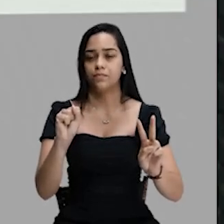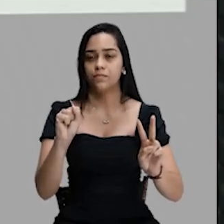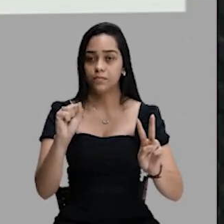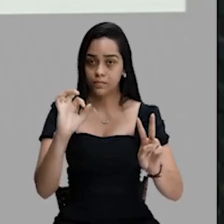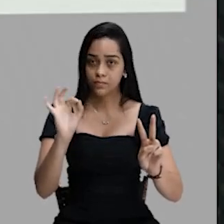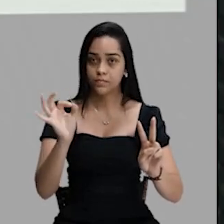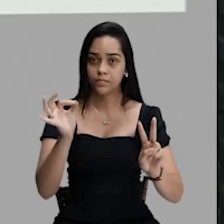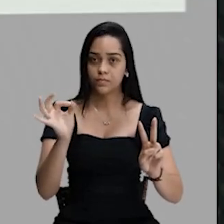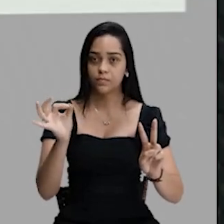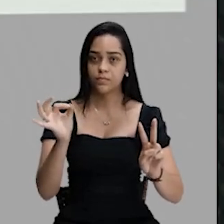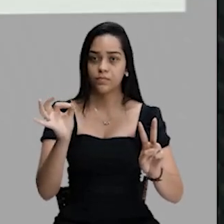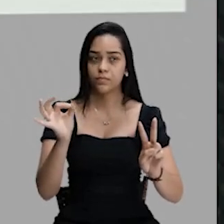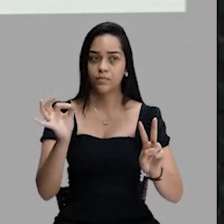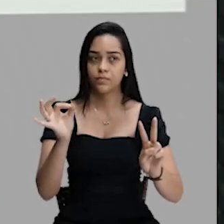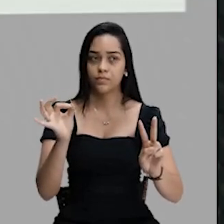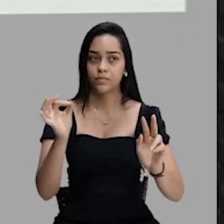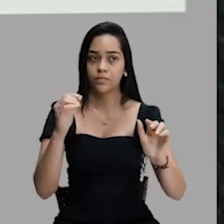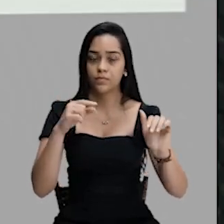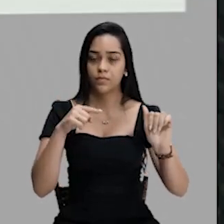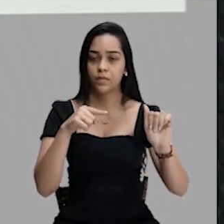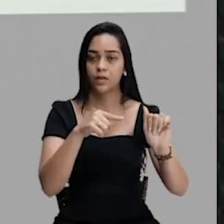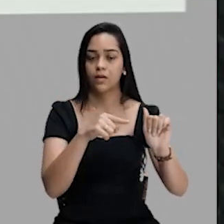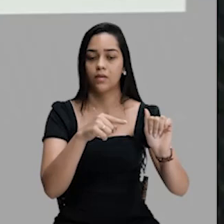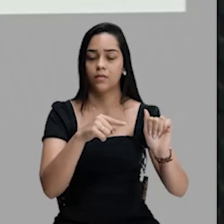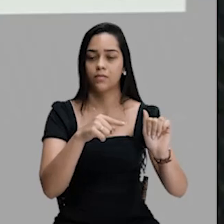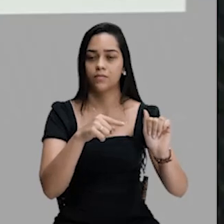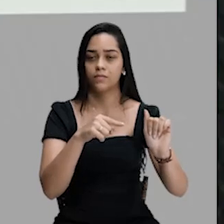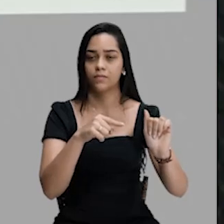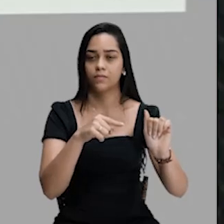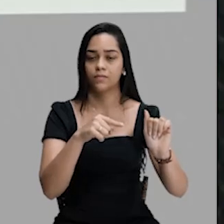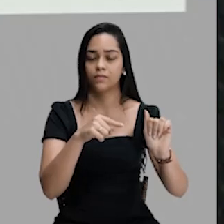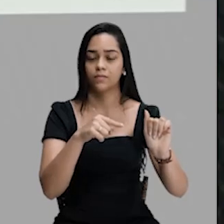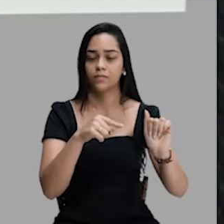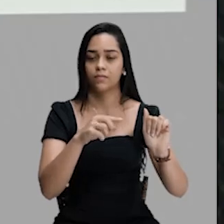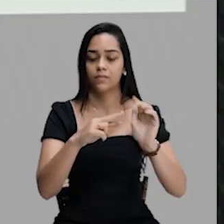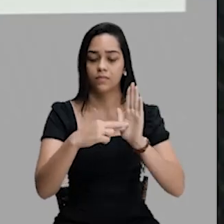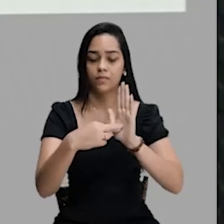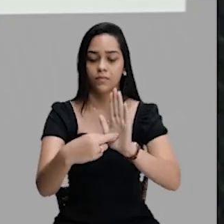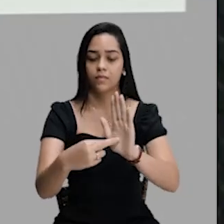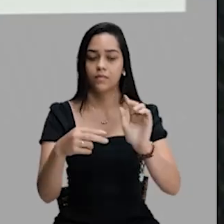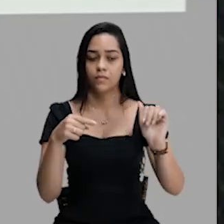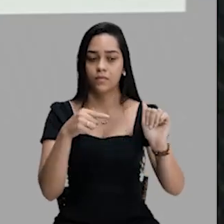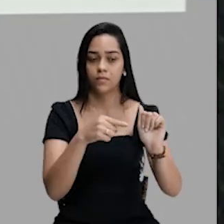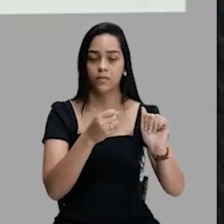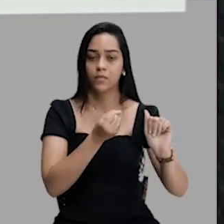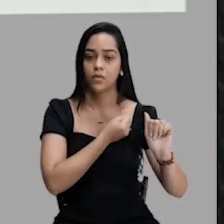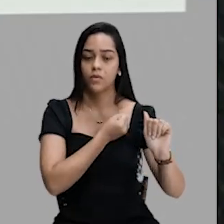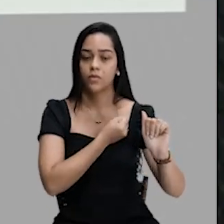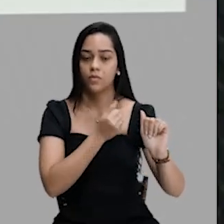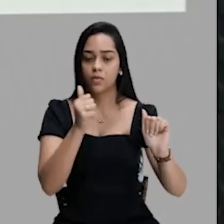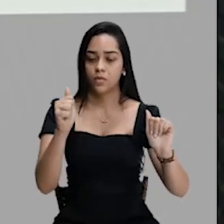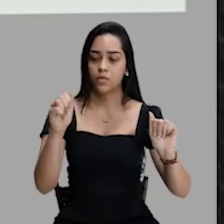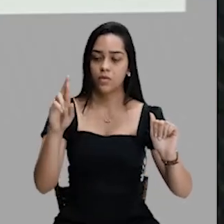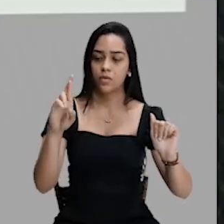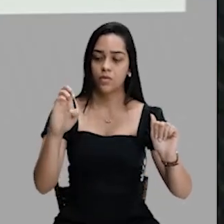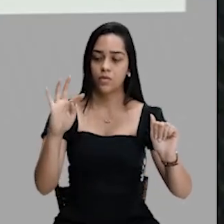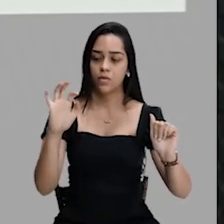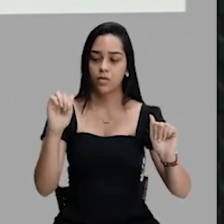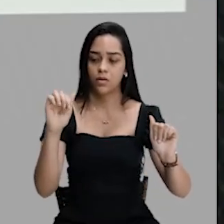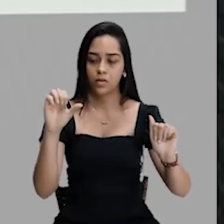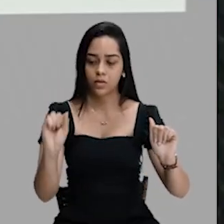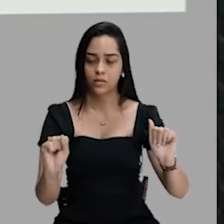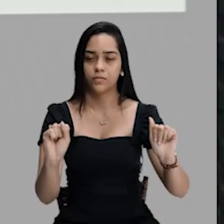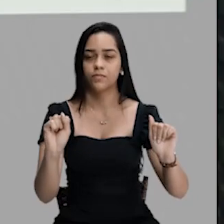Ok? Esse A aqui representa o número de arestas.